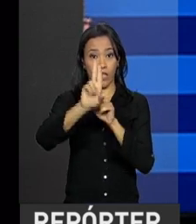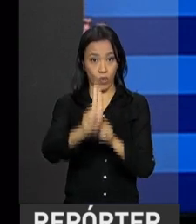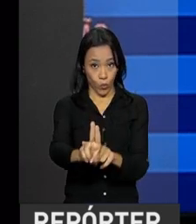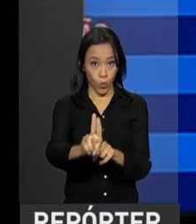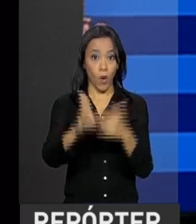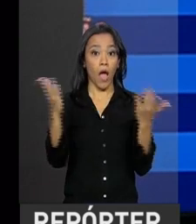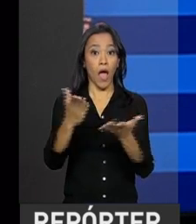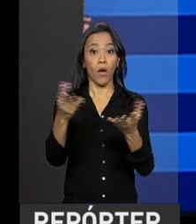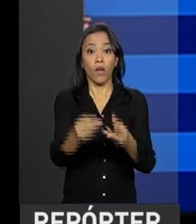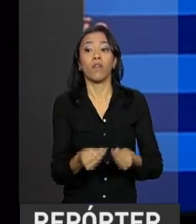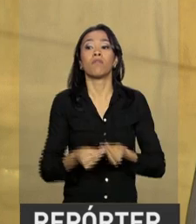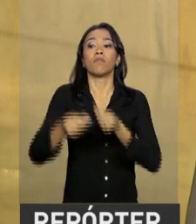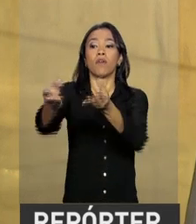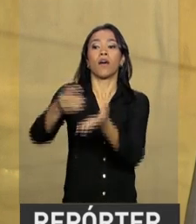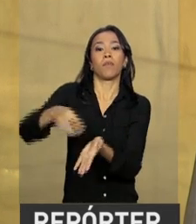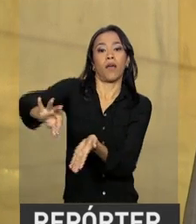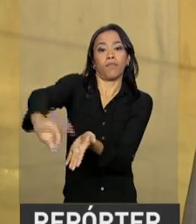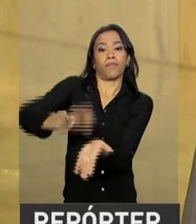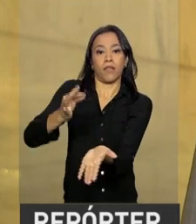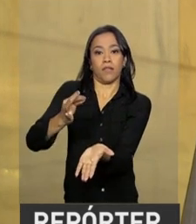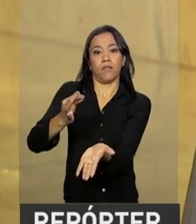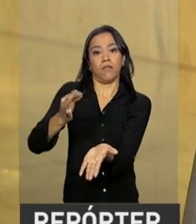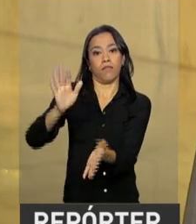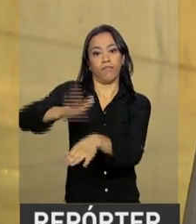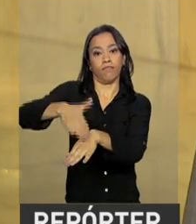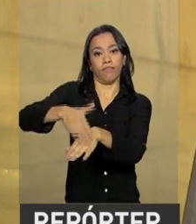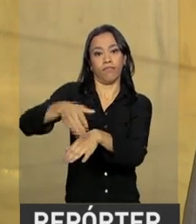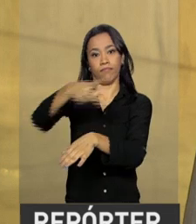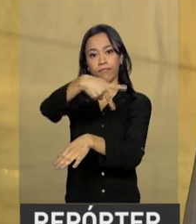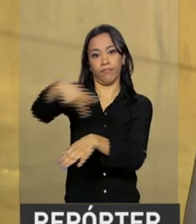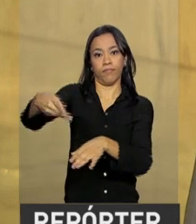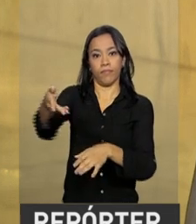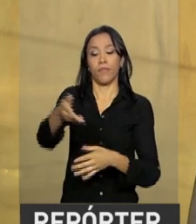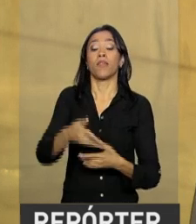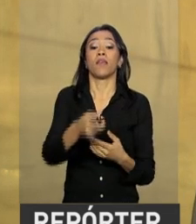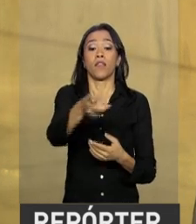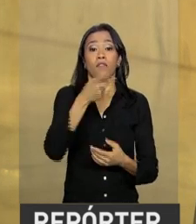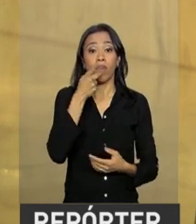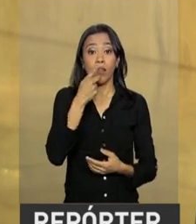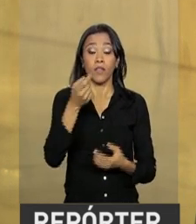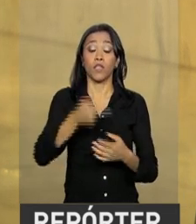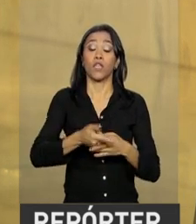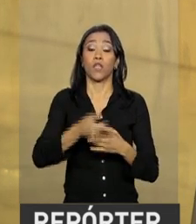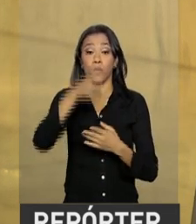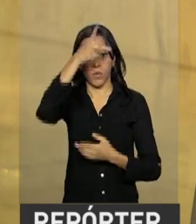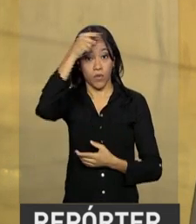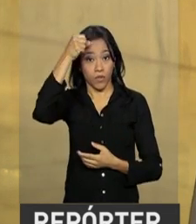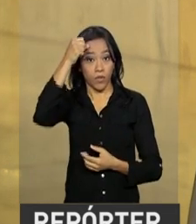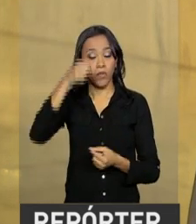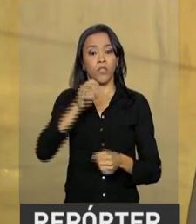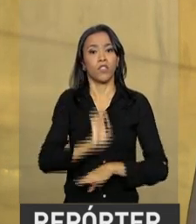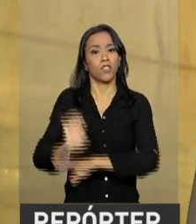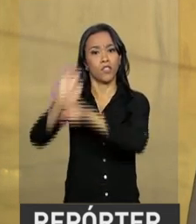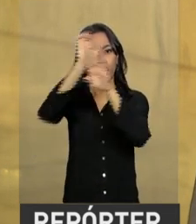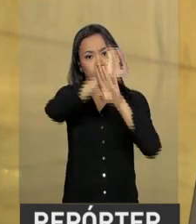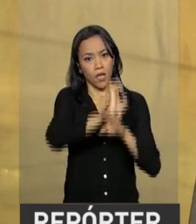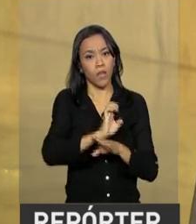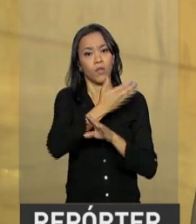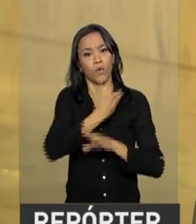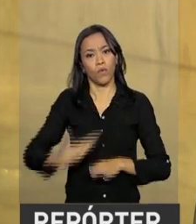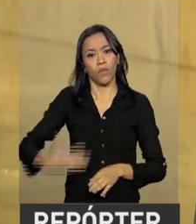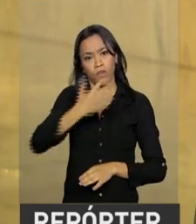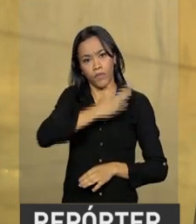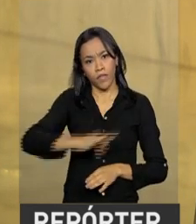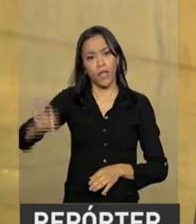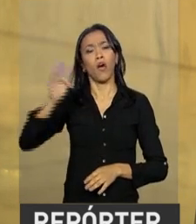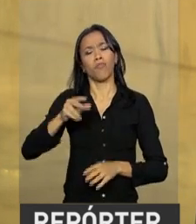à promulgação o mecanismo vai permitir que o governo federal estados e municípios utilizem de forma livre